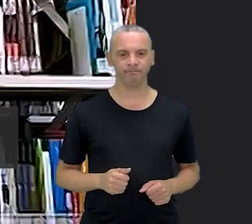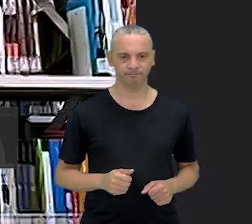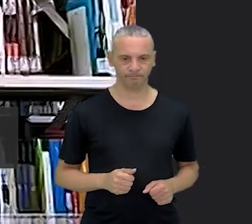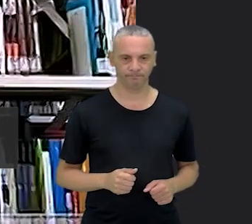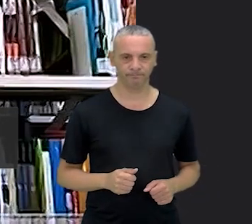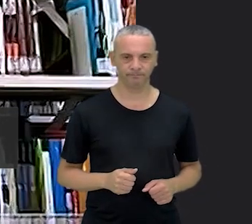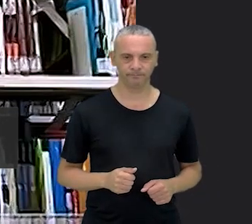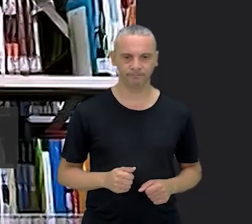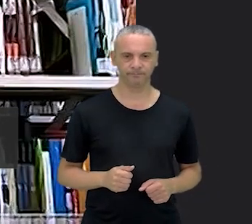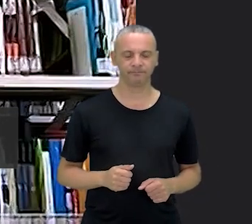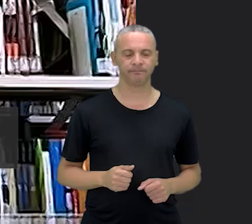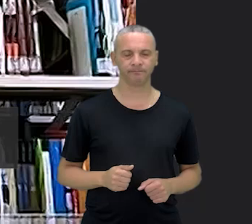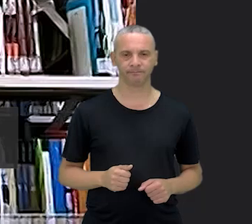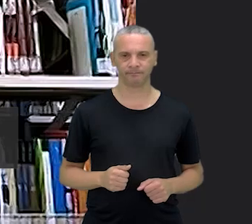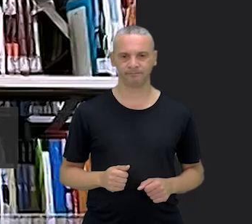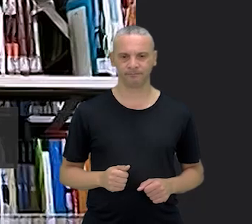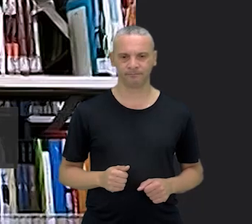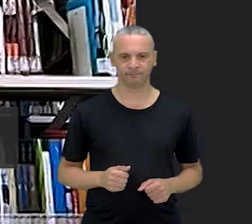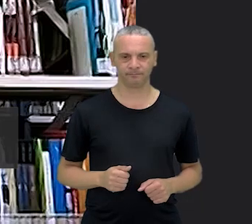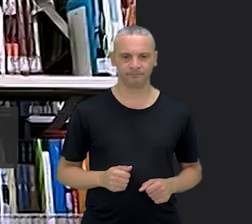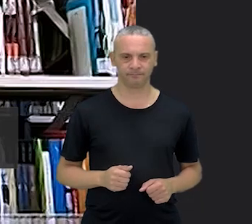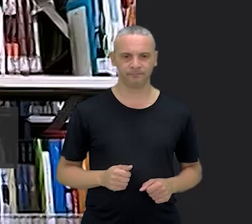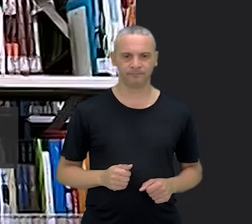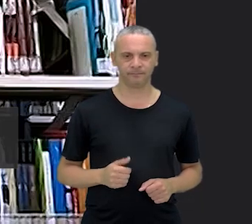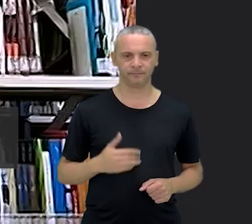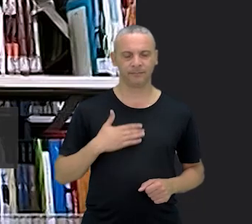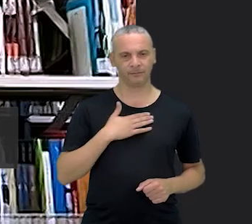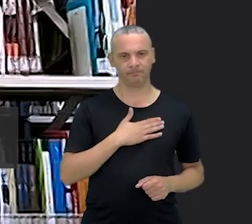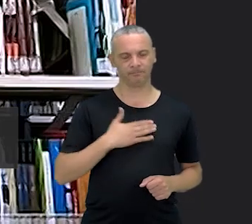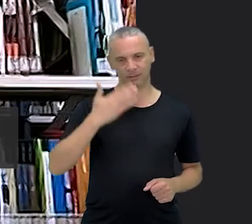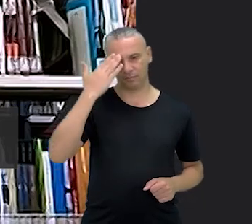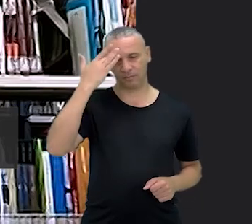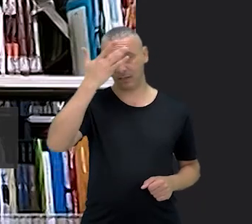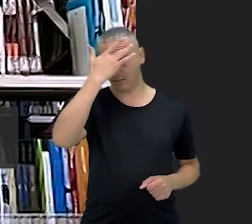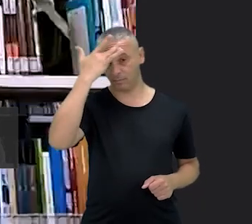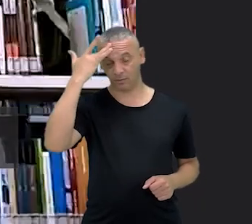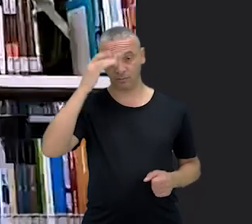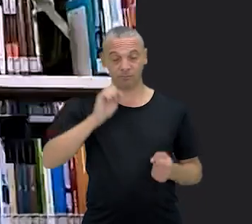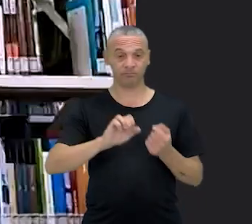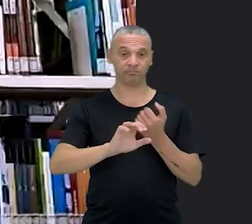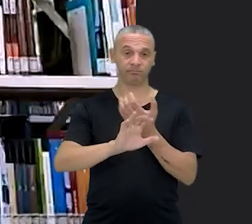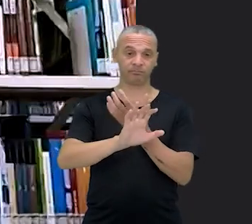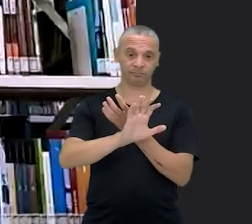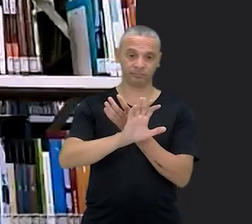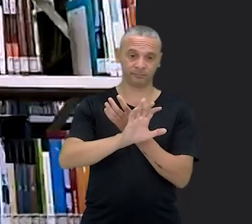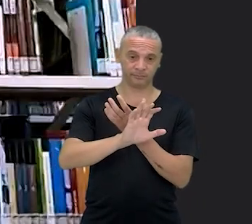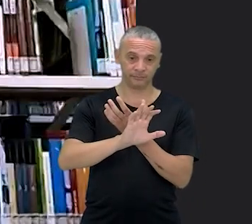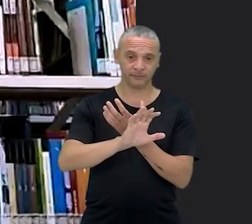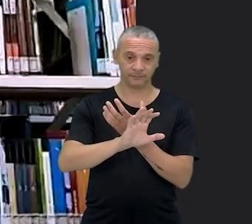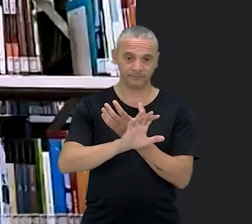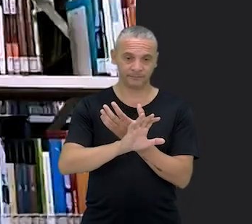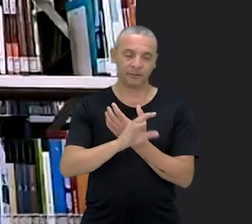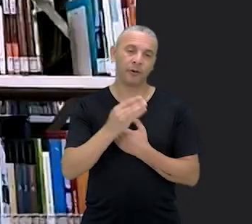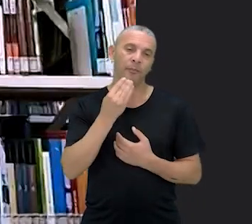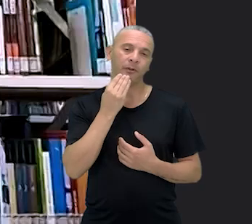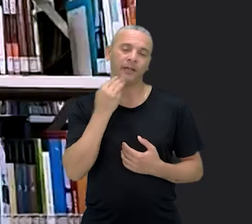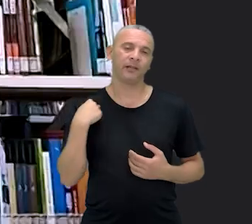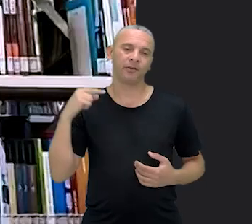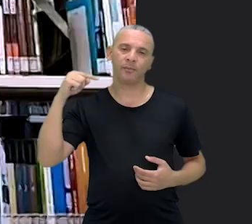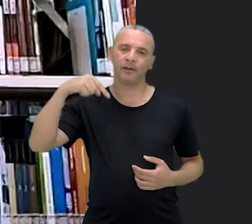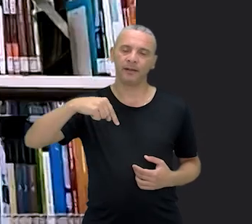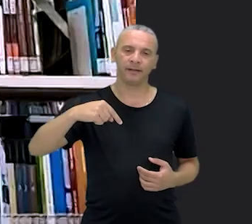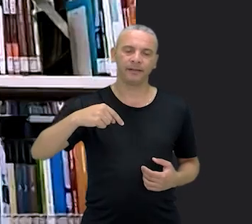Isso, igualmente. Eu agradeço a todas as pessoas que oportunizaram este momento